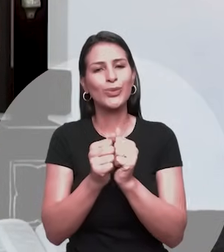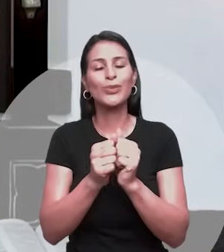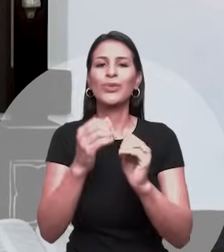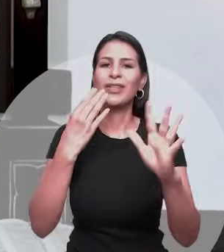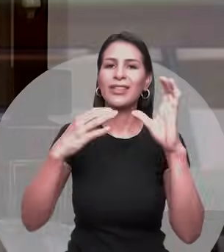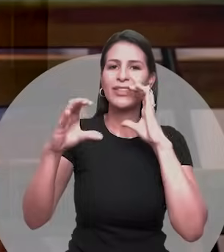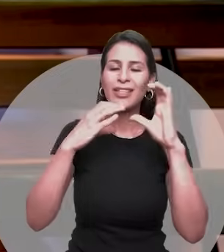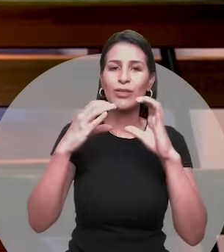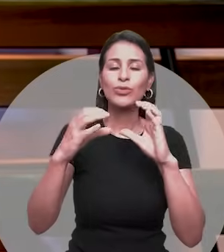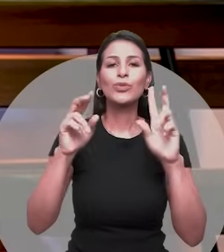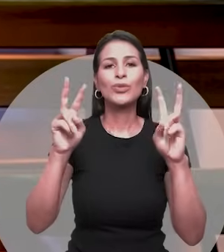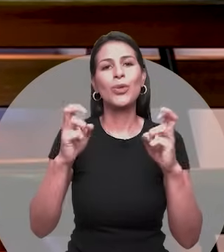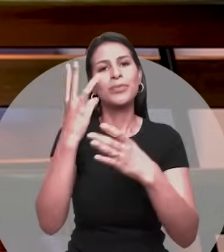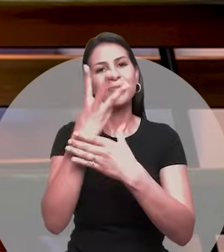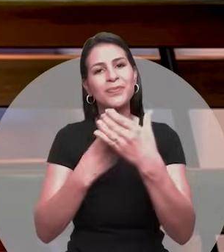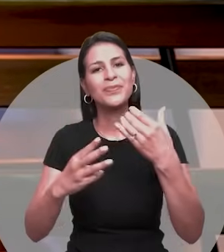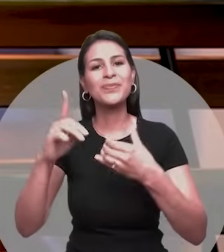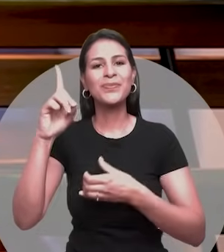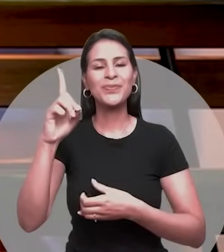Deus Trino.